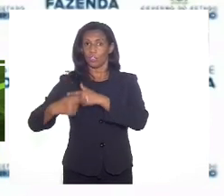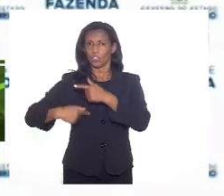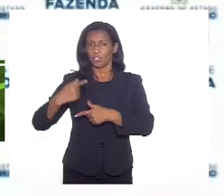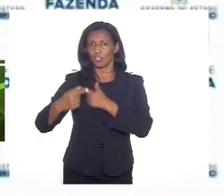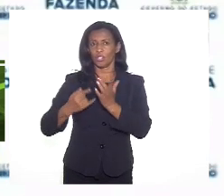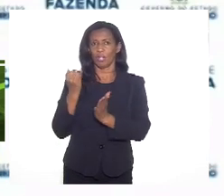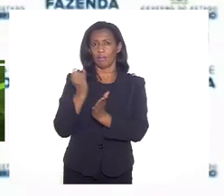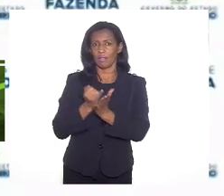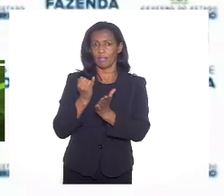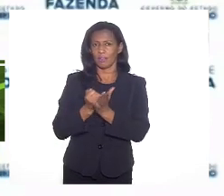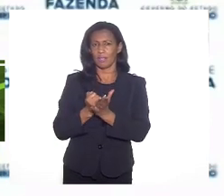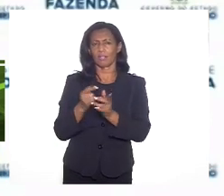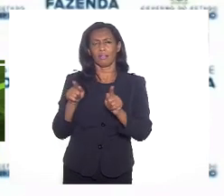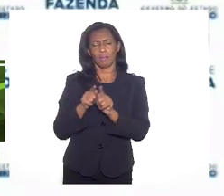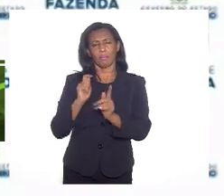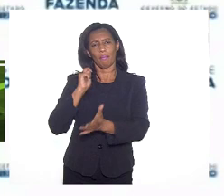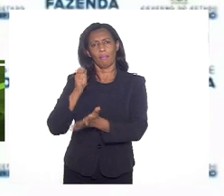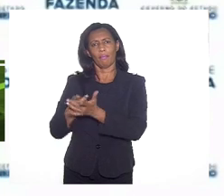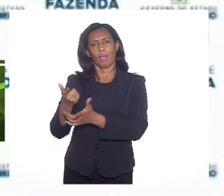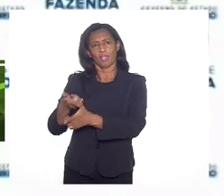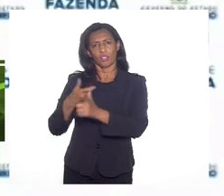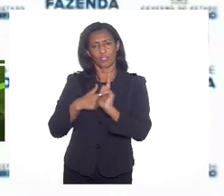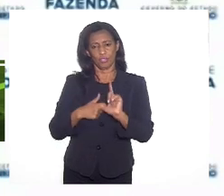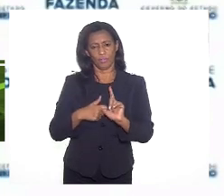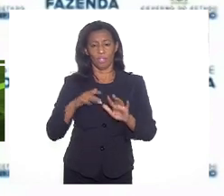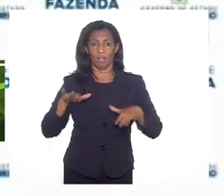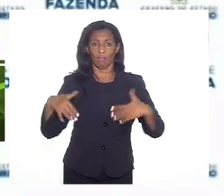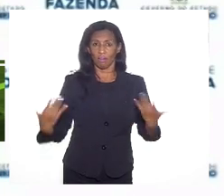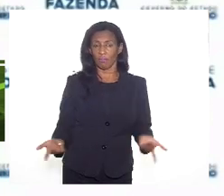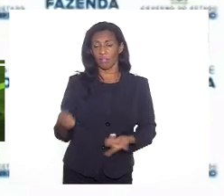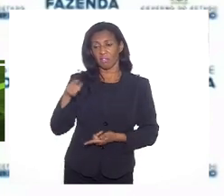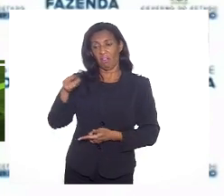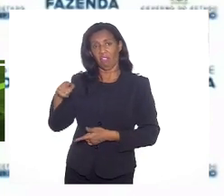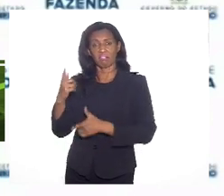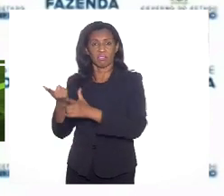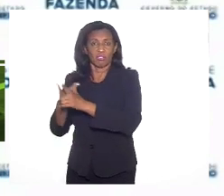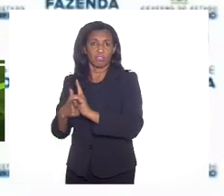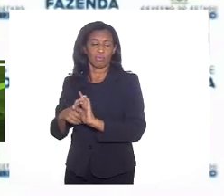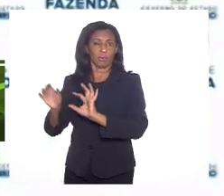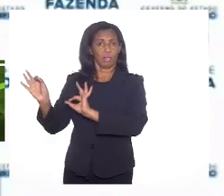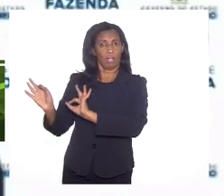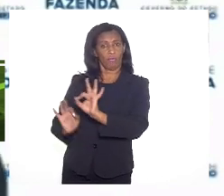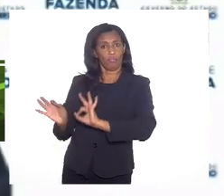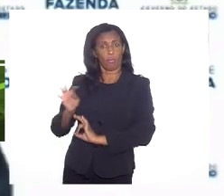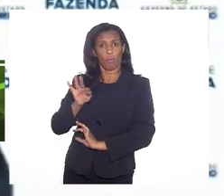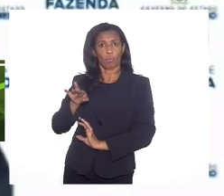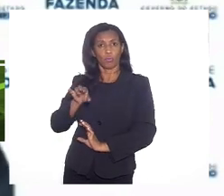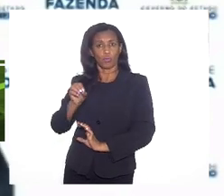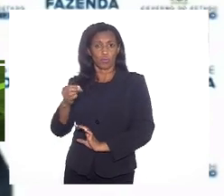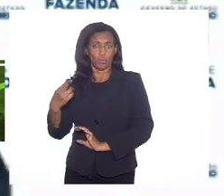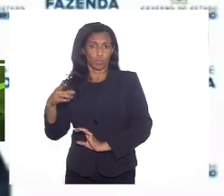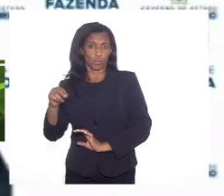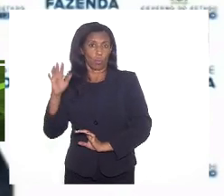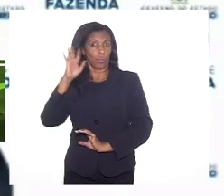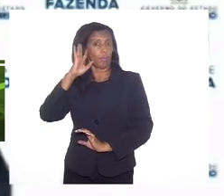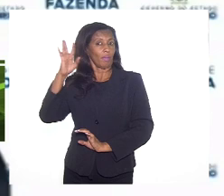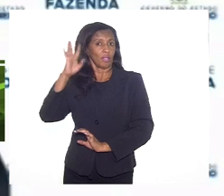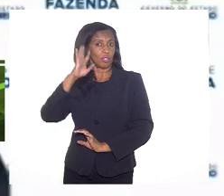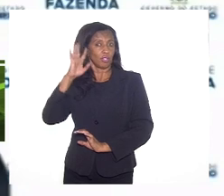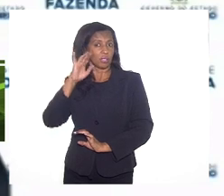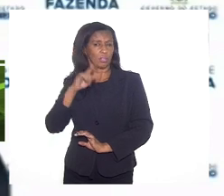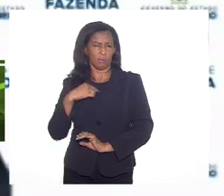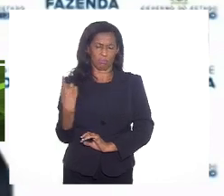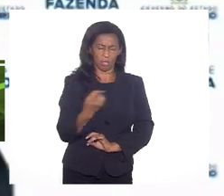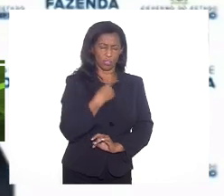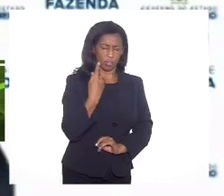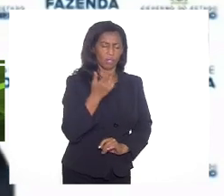receita suficiente para pagar a dívida. Talvez não seja essa a dívida da forma como o Tesouro Nacional imagina, mas nós